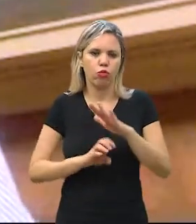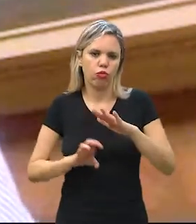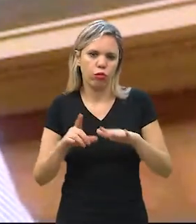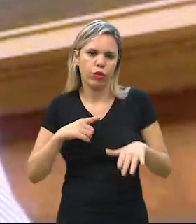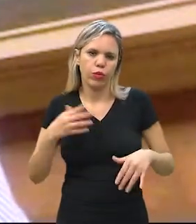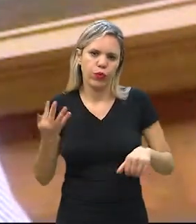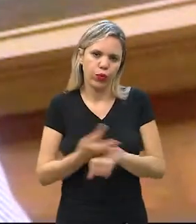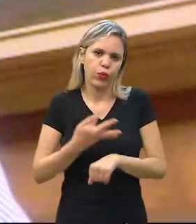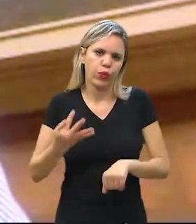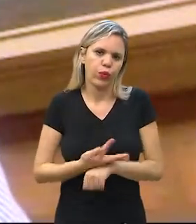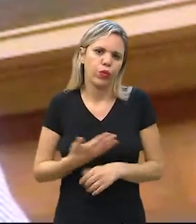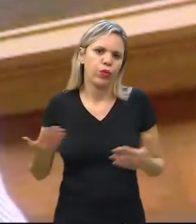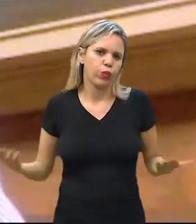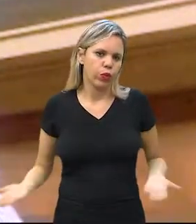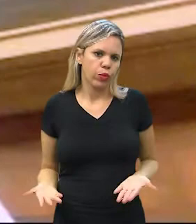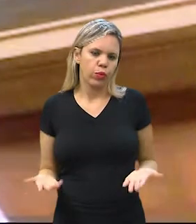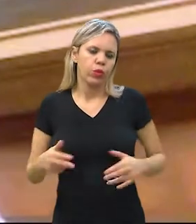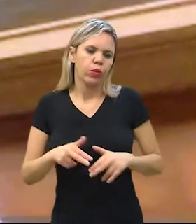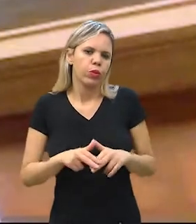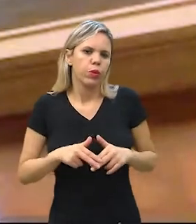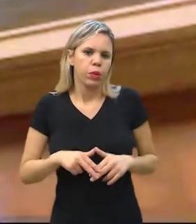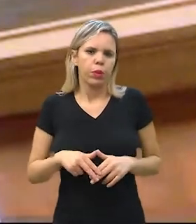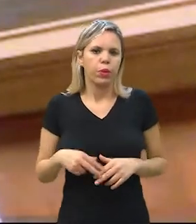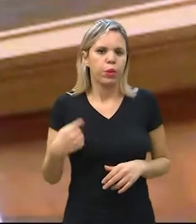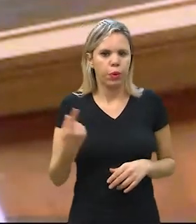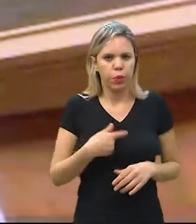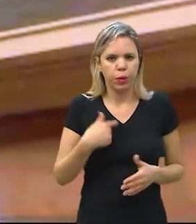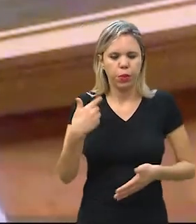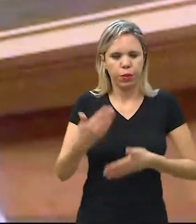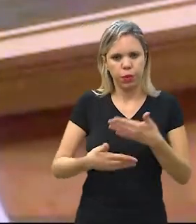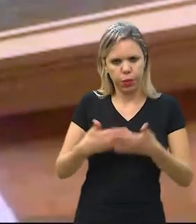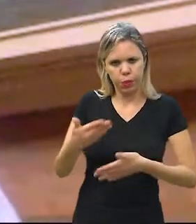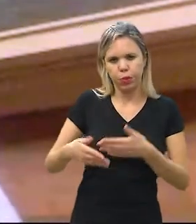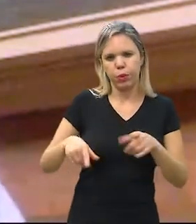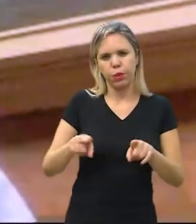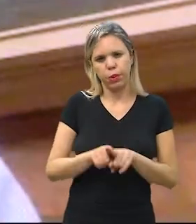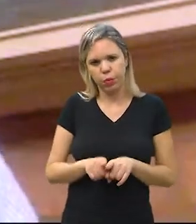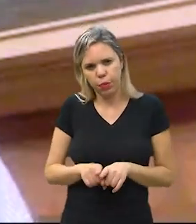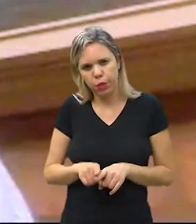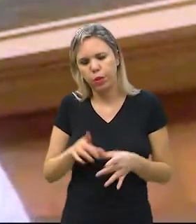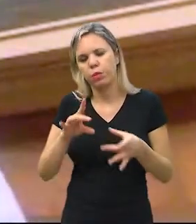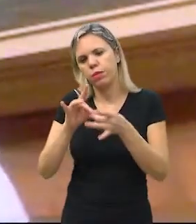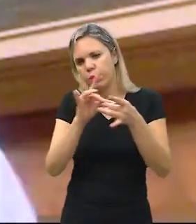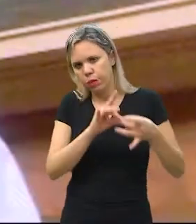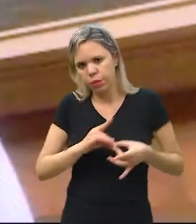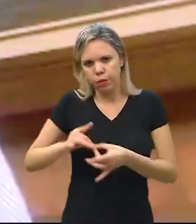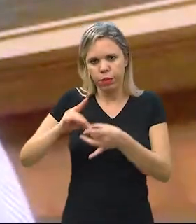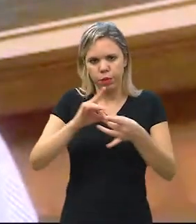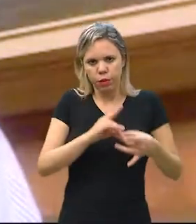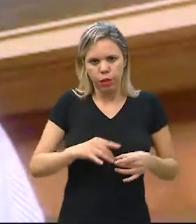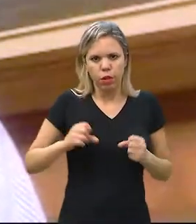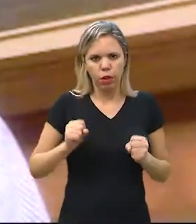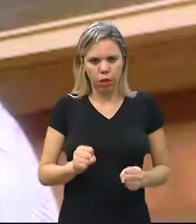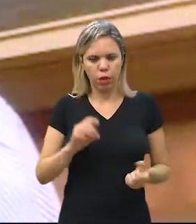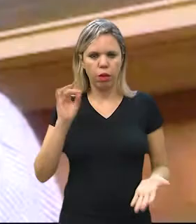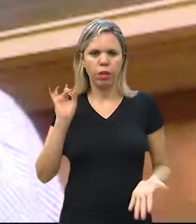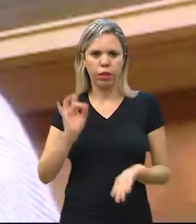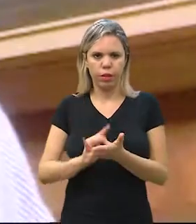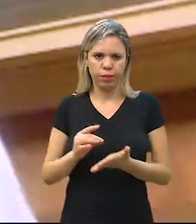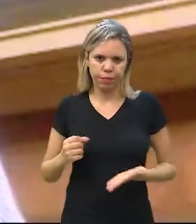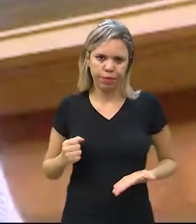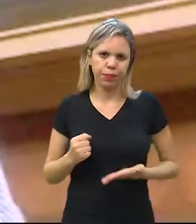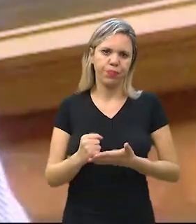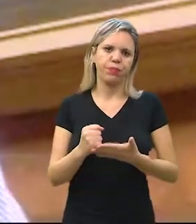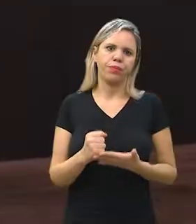empresários estão passando agora, né? E por isso a gente, cada vez mais, a gente está se unindo para que a gente possa